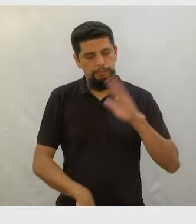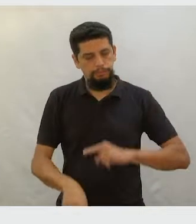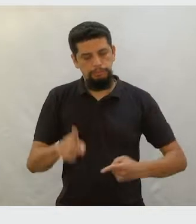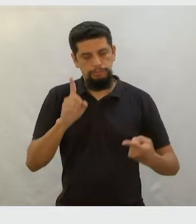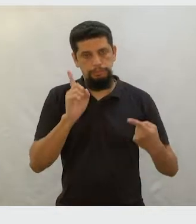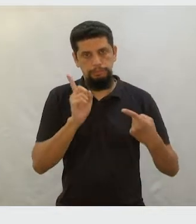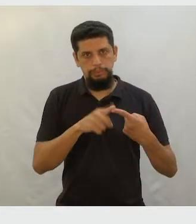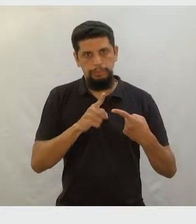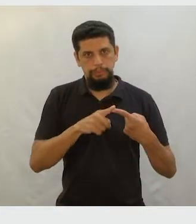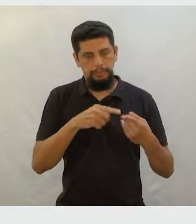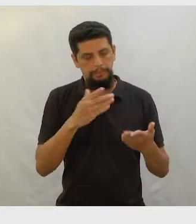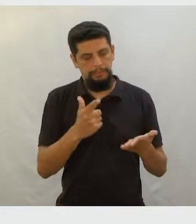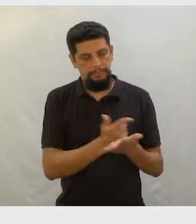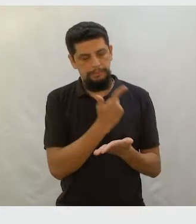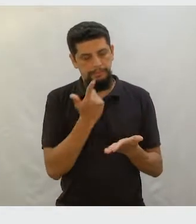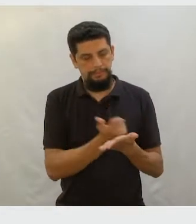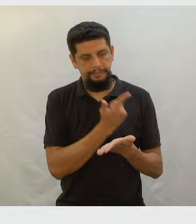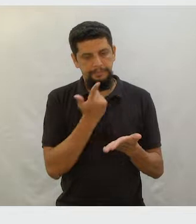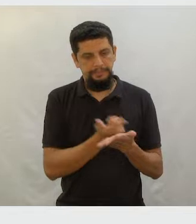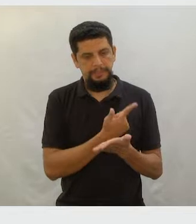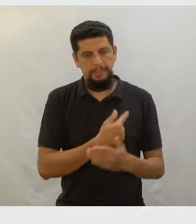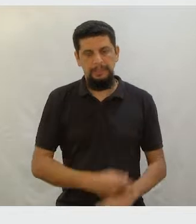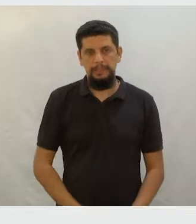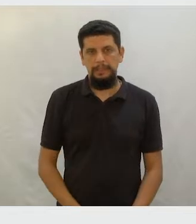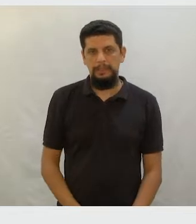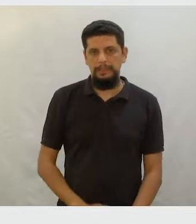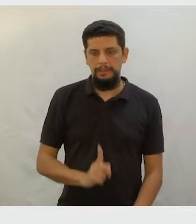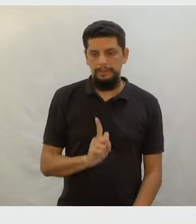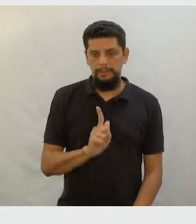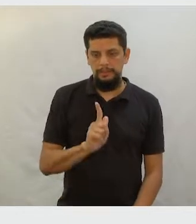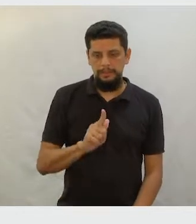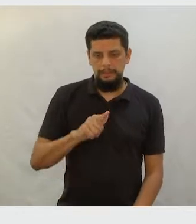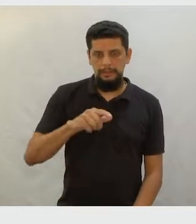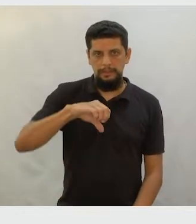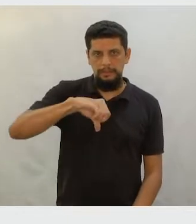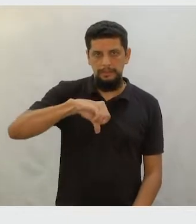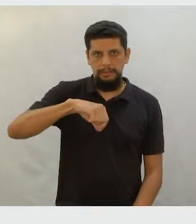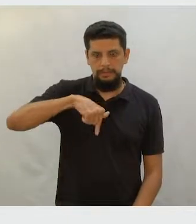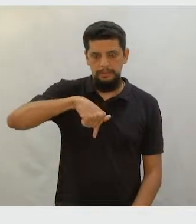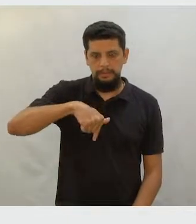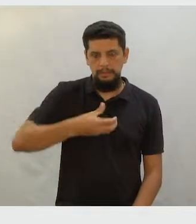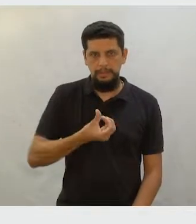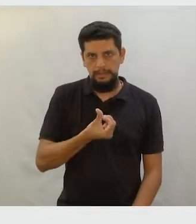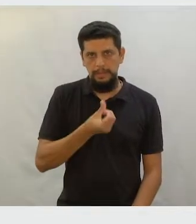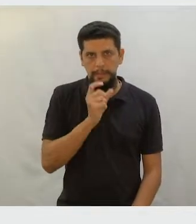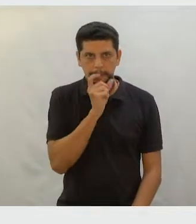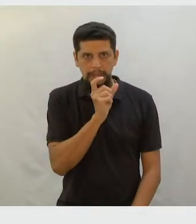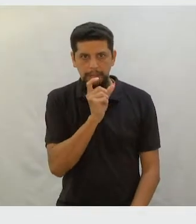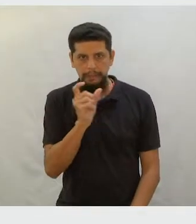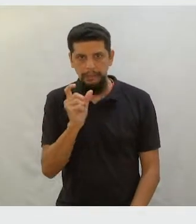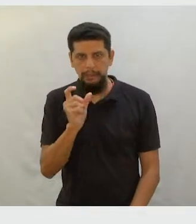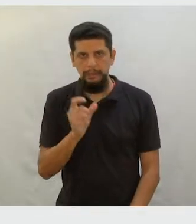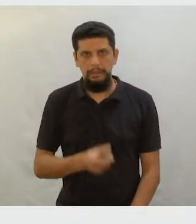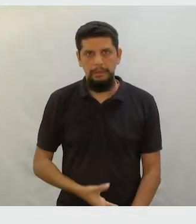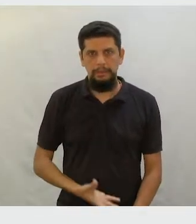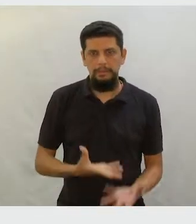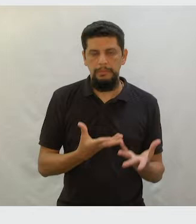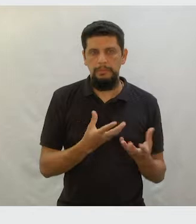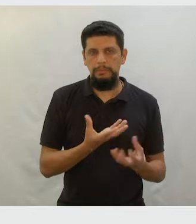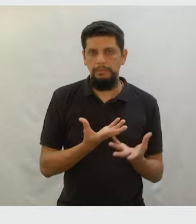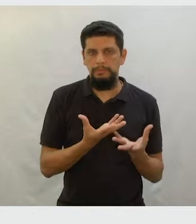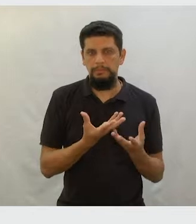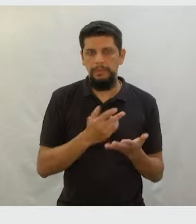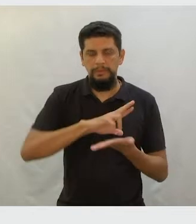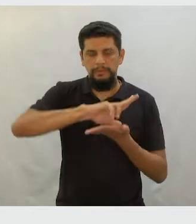primeiro livro primeiro lá no ano de 1976 chamado palavras muitas